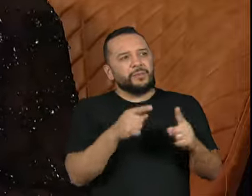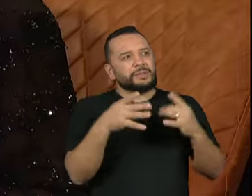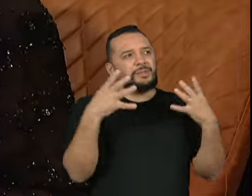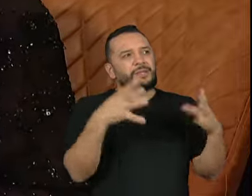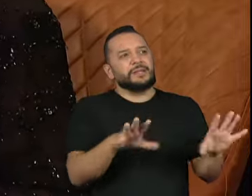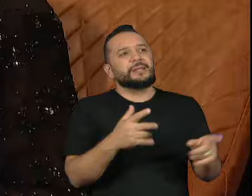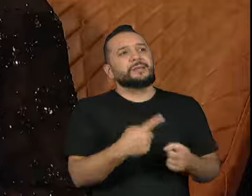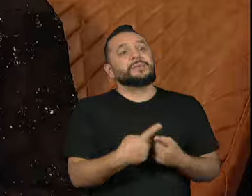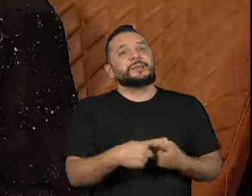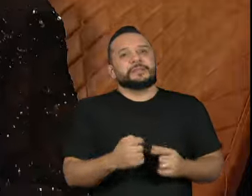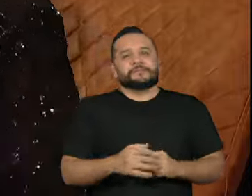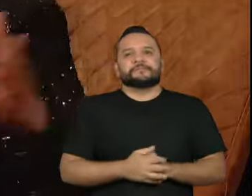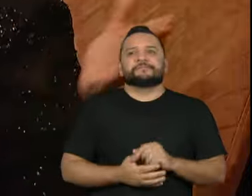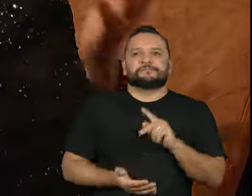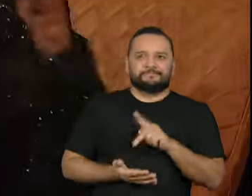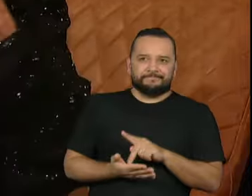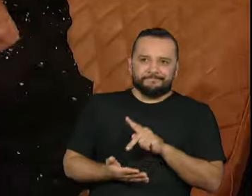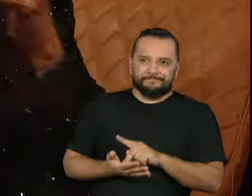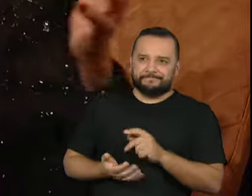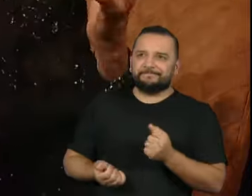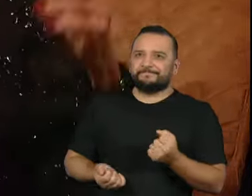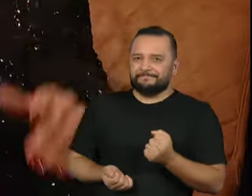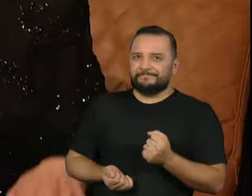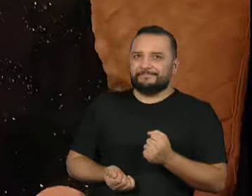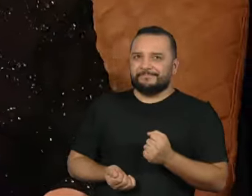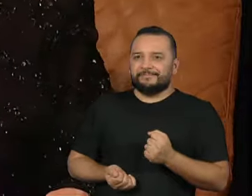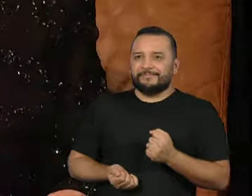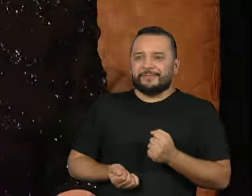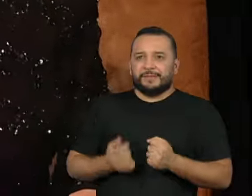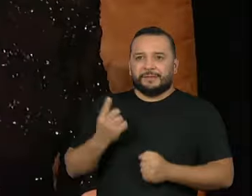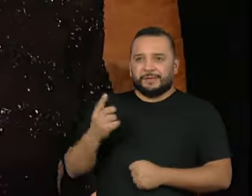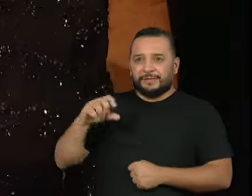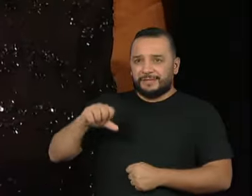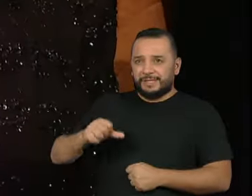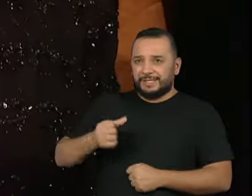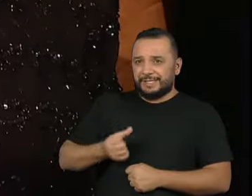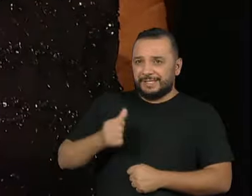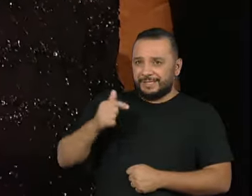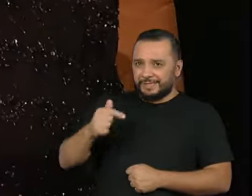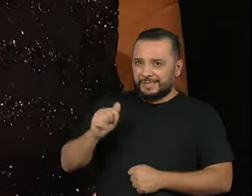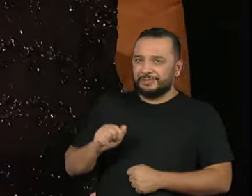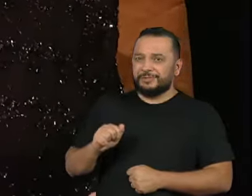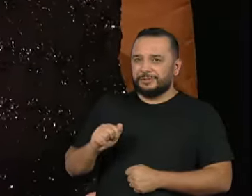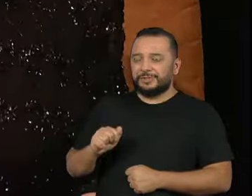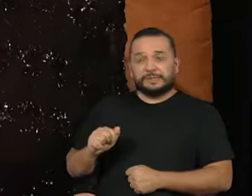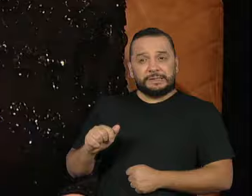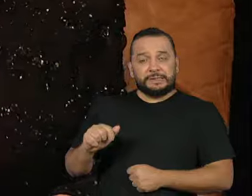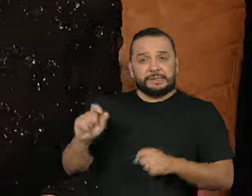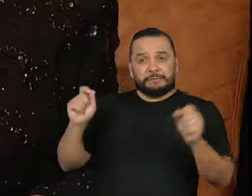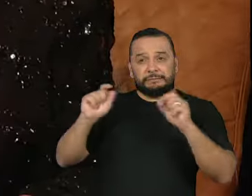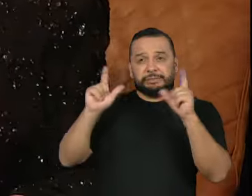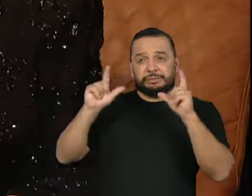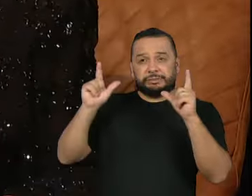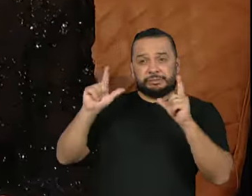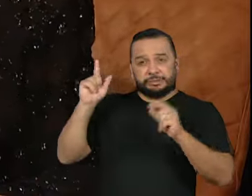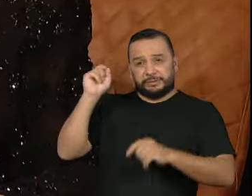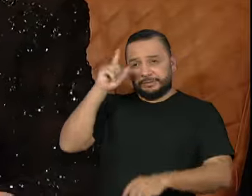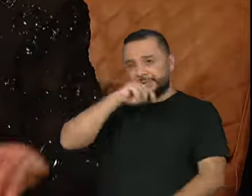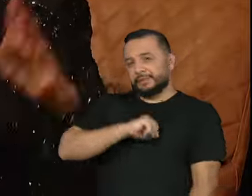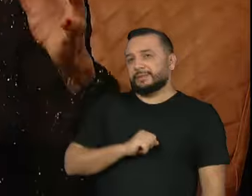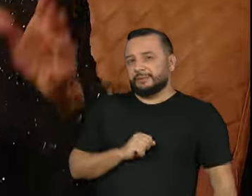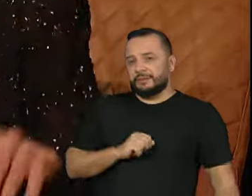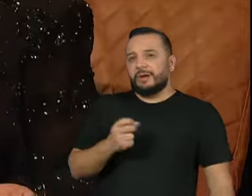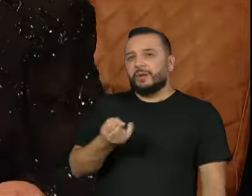que tá. Bom, eu já vinha, né? Quer dizer, em 67, foi uma coisa terrível, né?